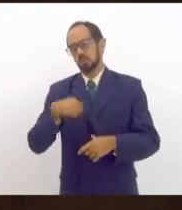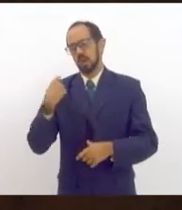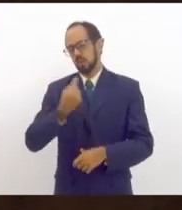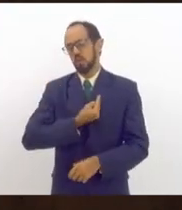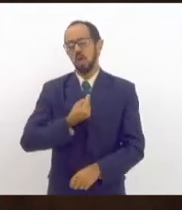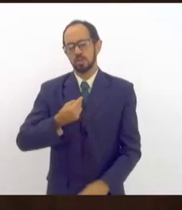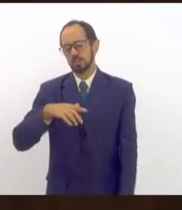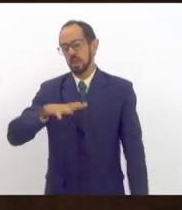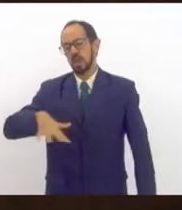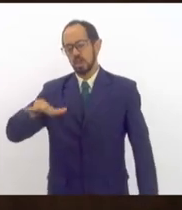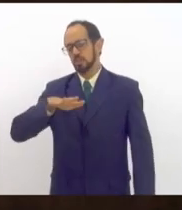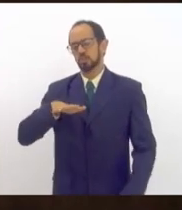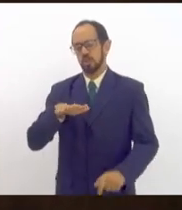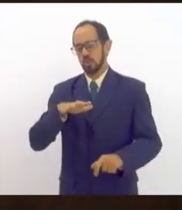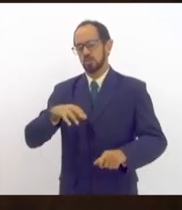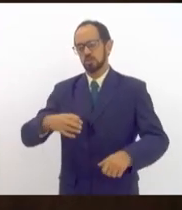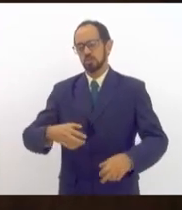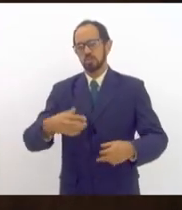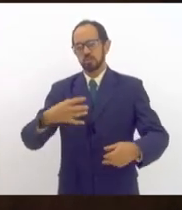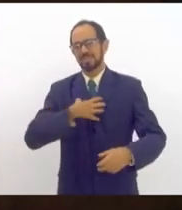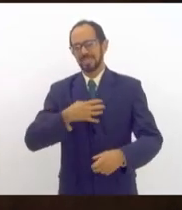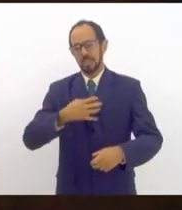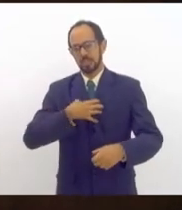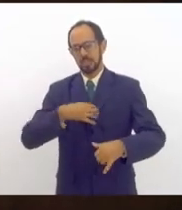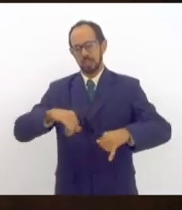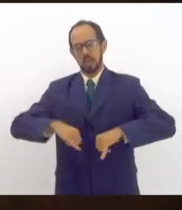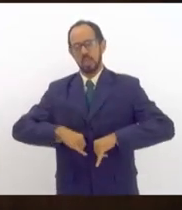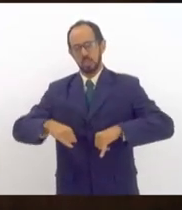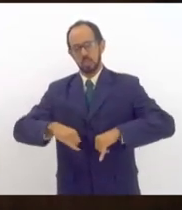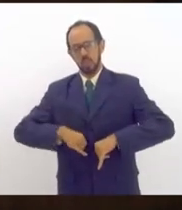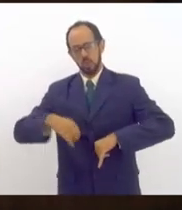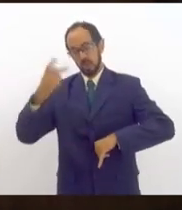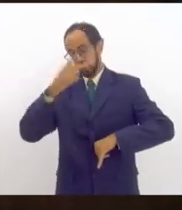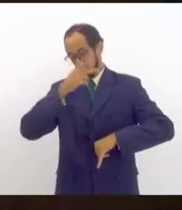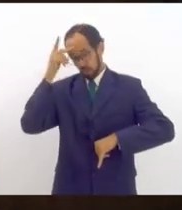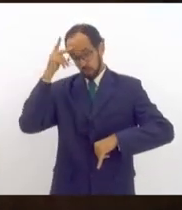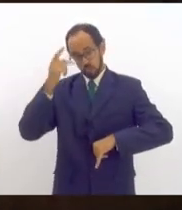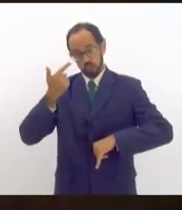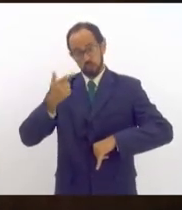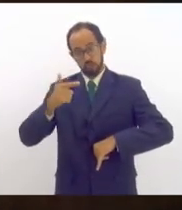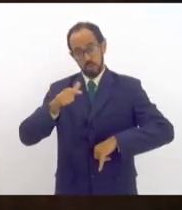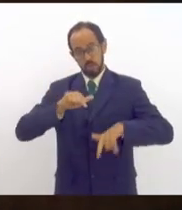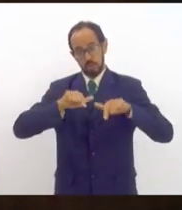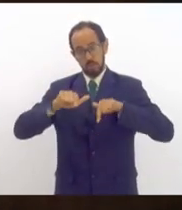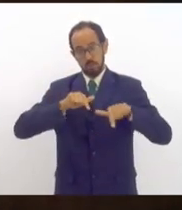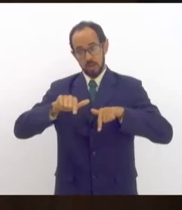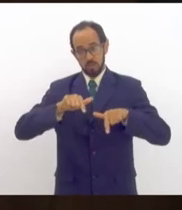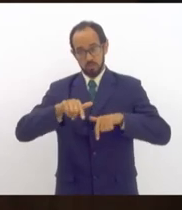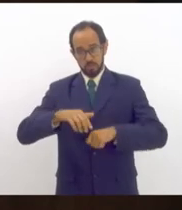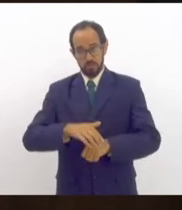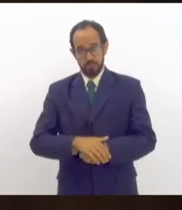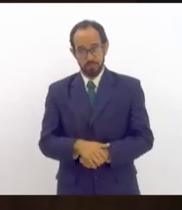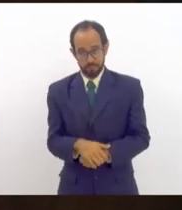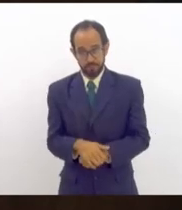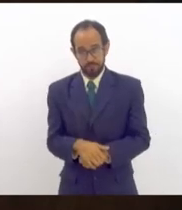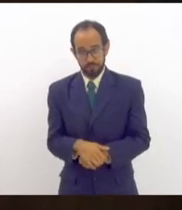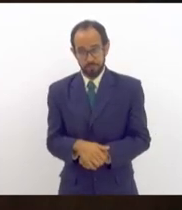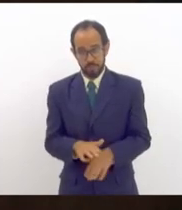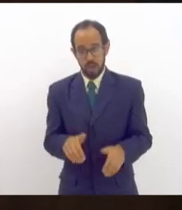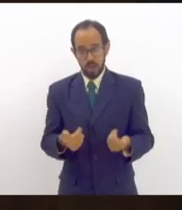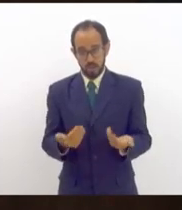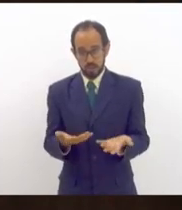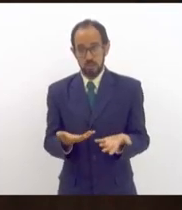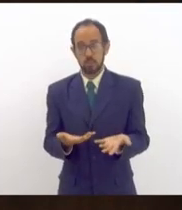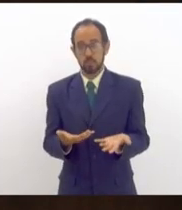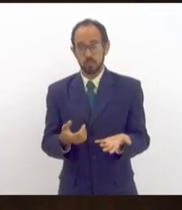a dor das pessoas que precisam trabalhar e que não encontro espaço de trabalho nós temos